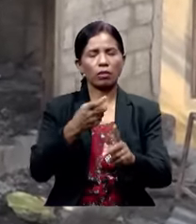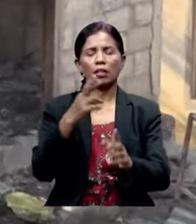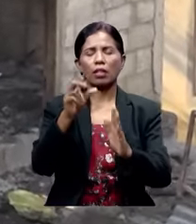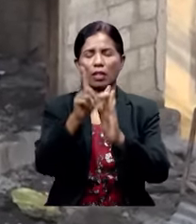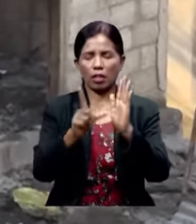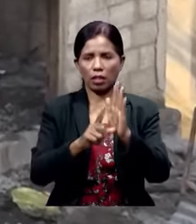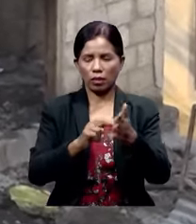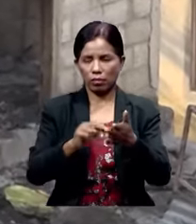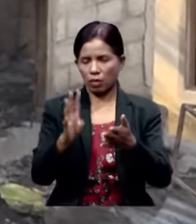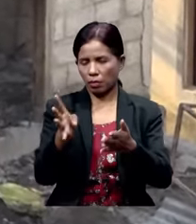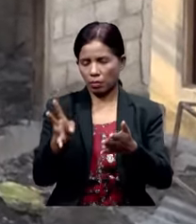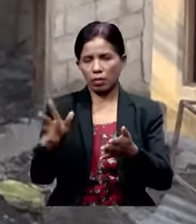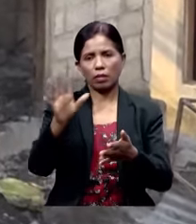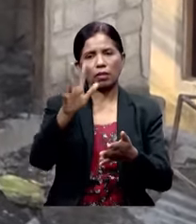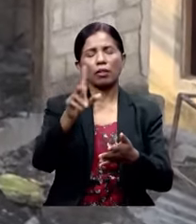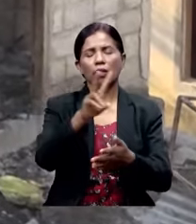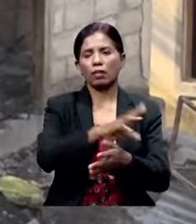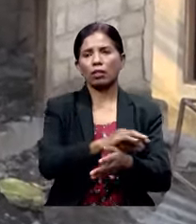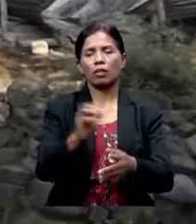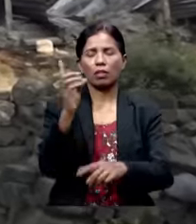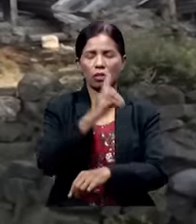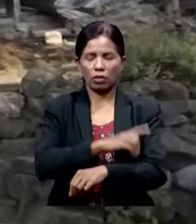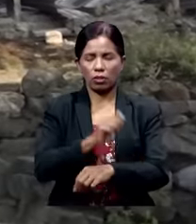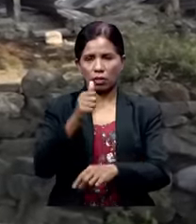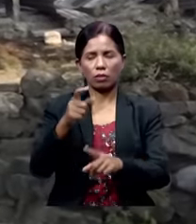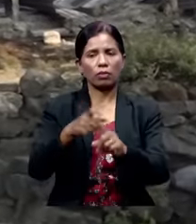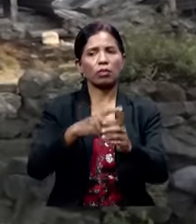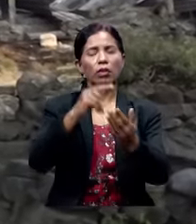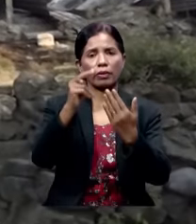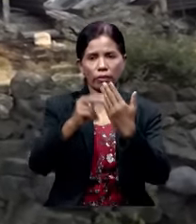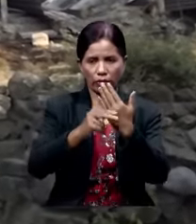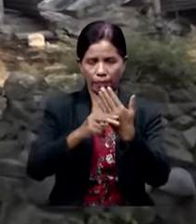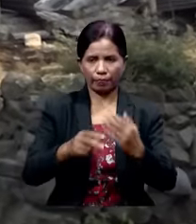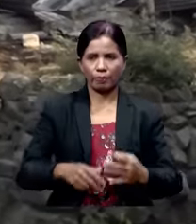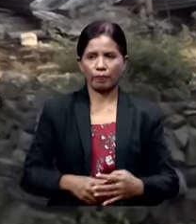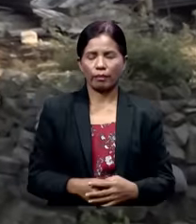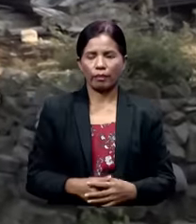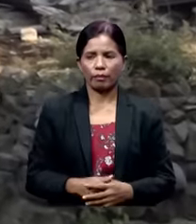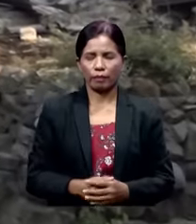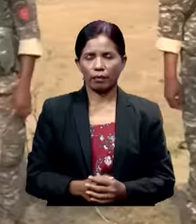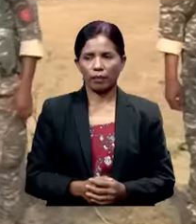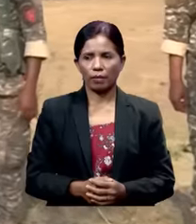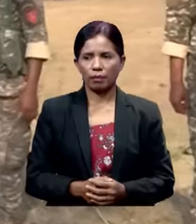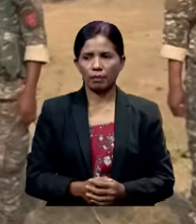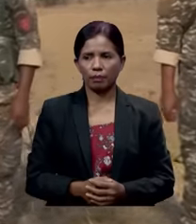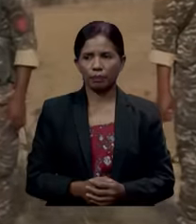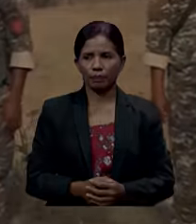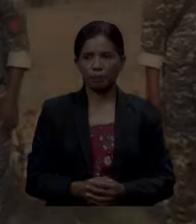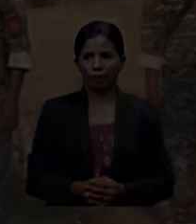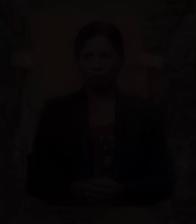numero 105 bara ring ruaron resintolu lorong sanulu fulan novembro aderitu simenes Romaldo Neves, GMN.